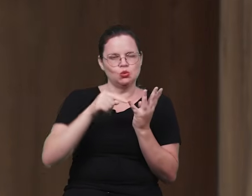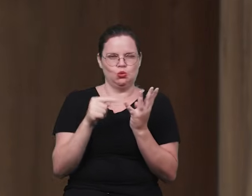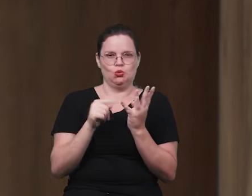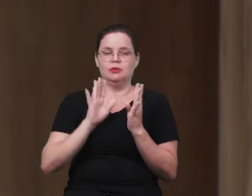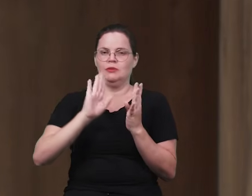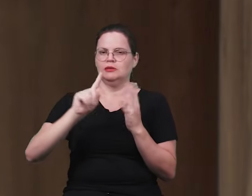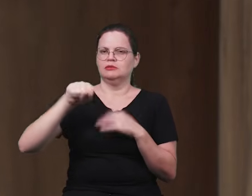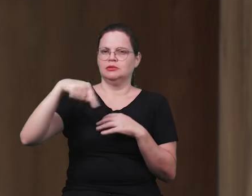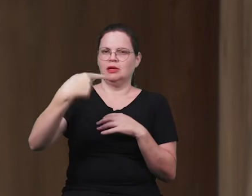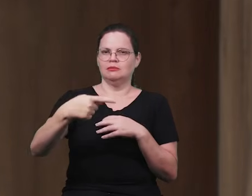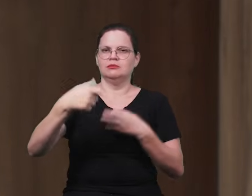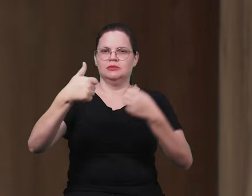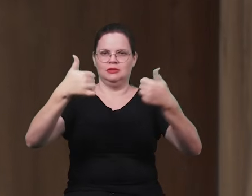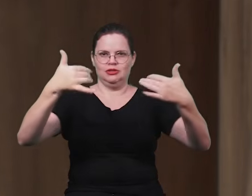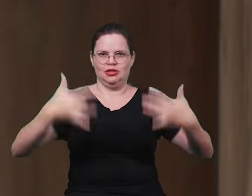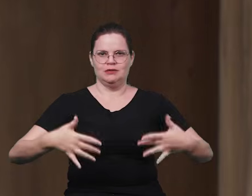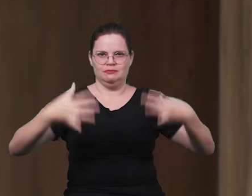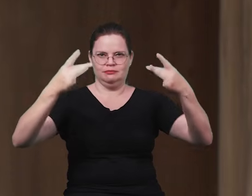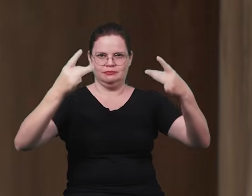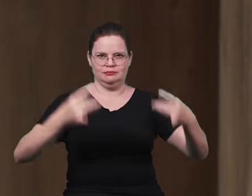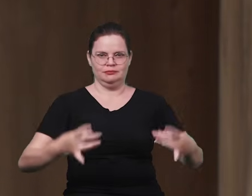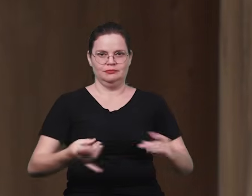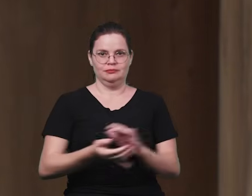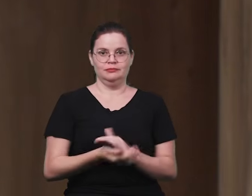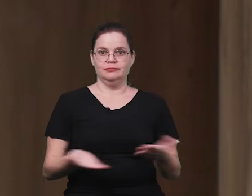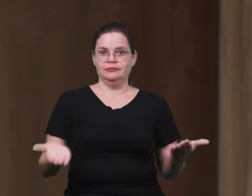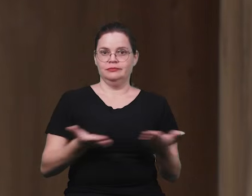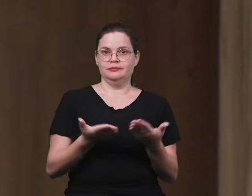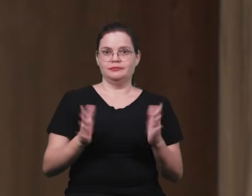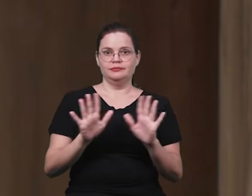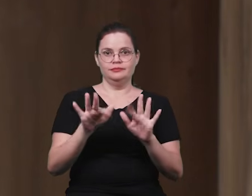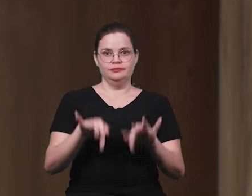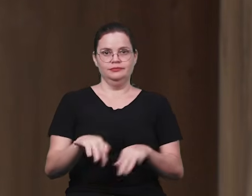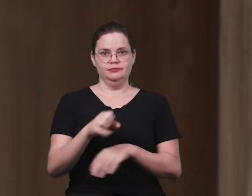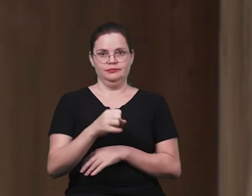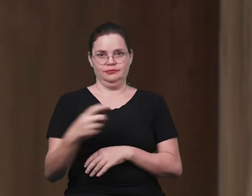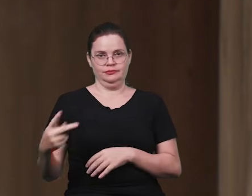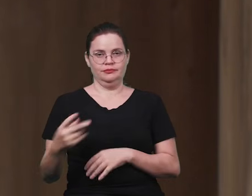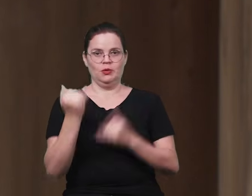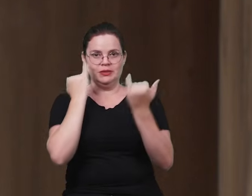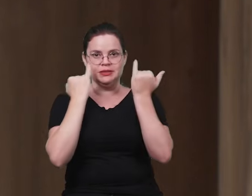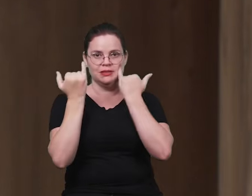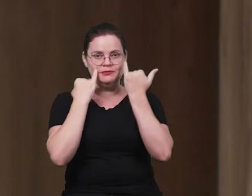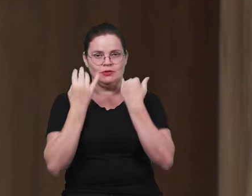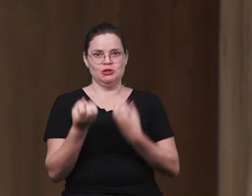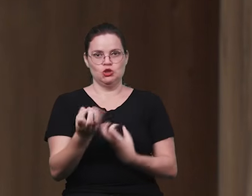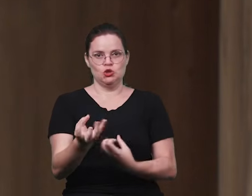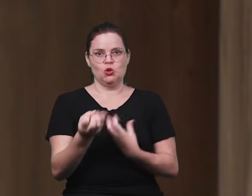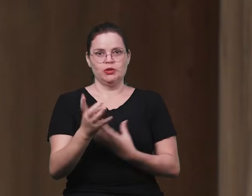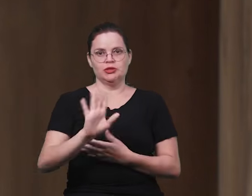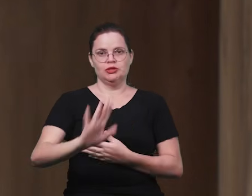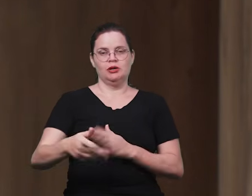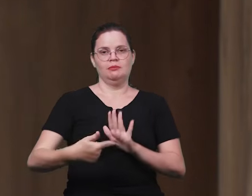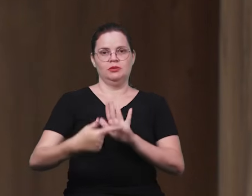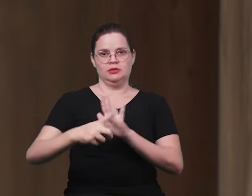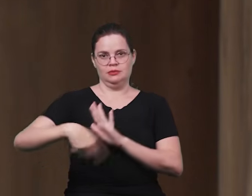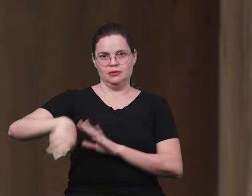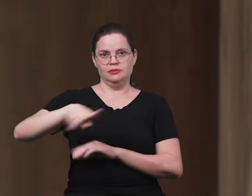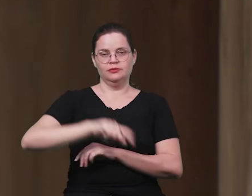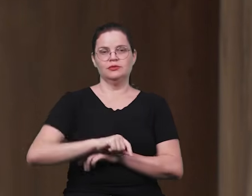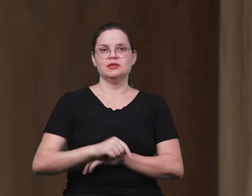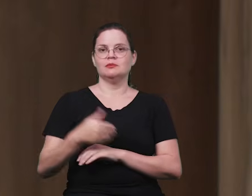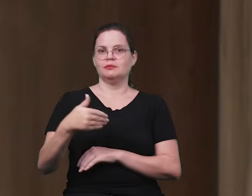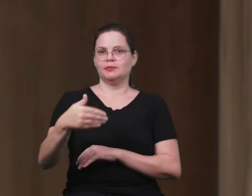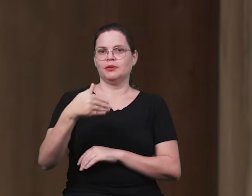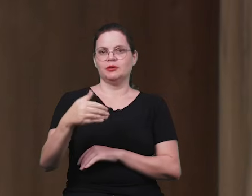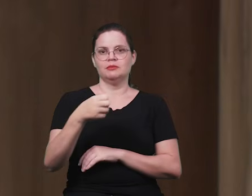mais adiante. Nós vamos fechar esse episódio com essas informações que nós temos aqui, porque no